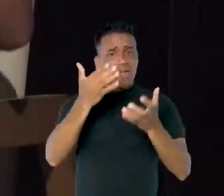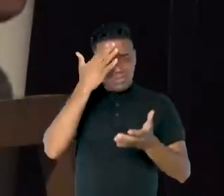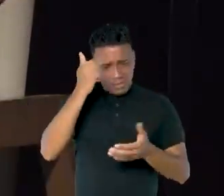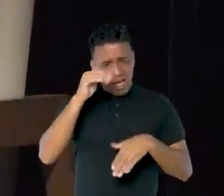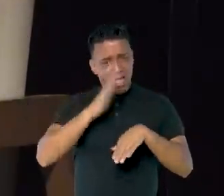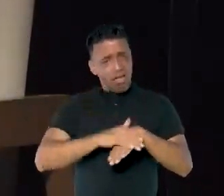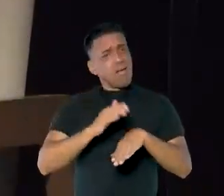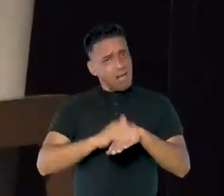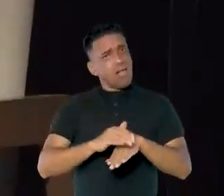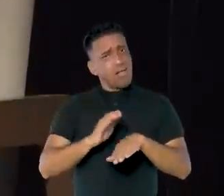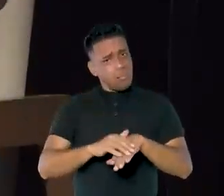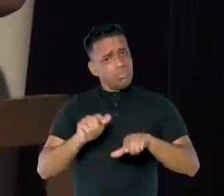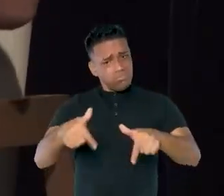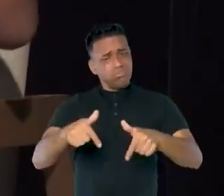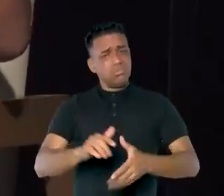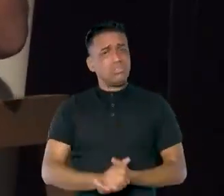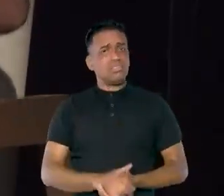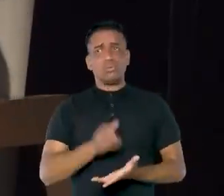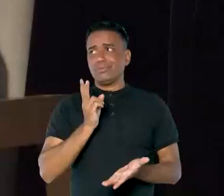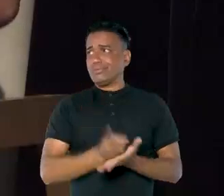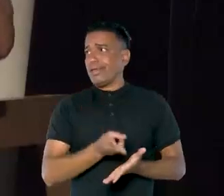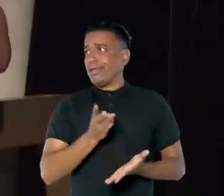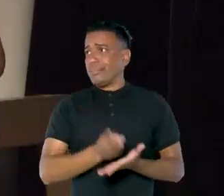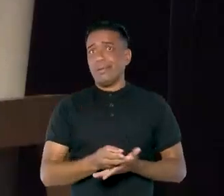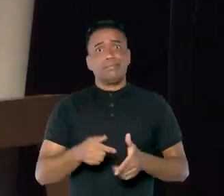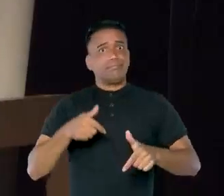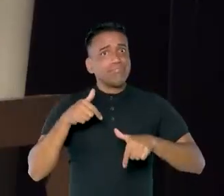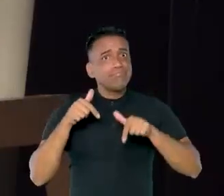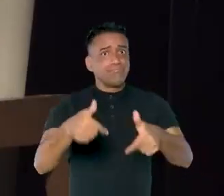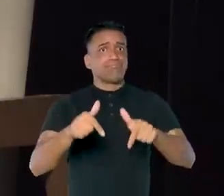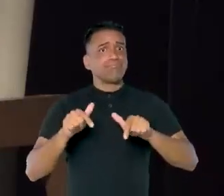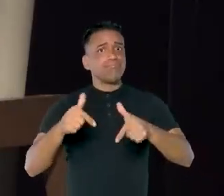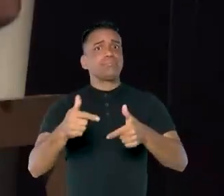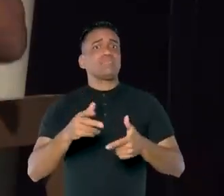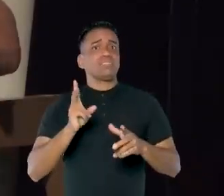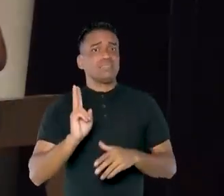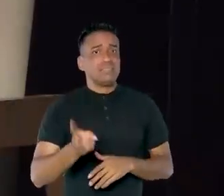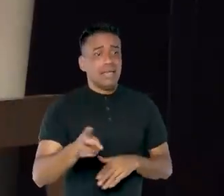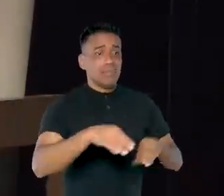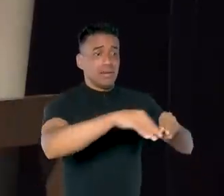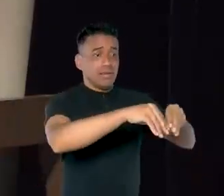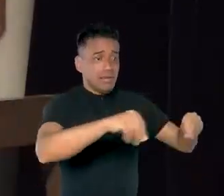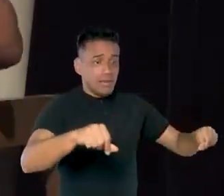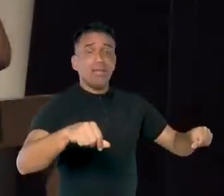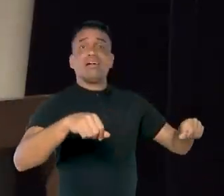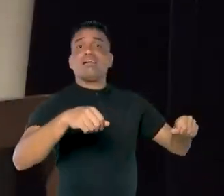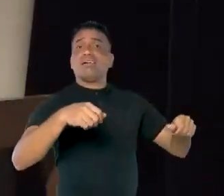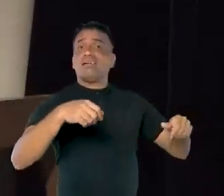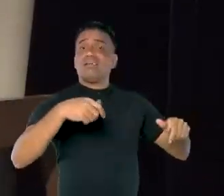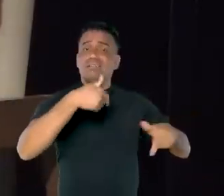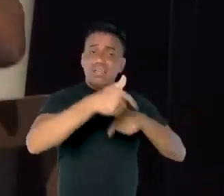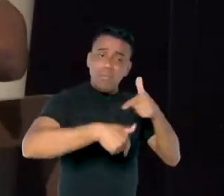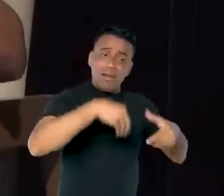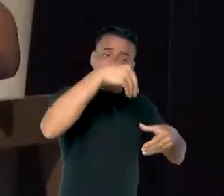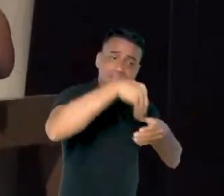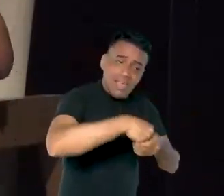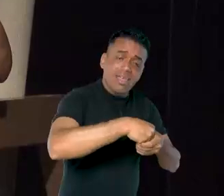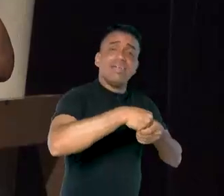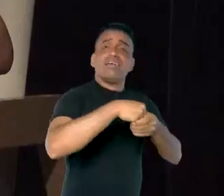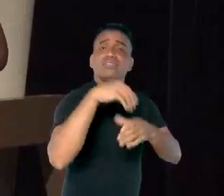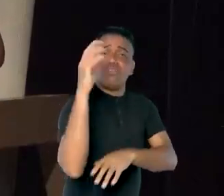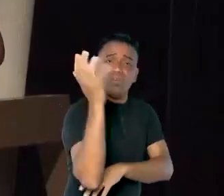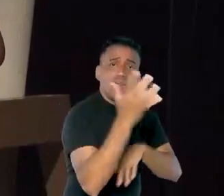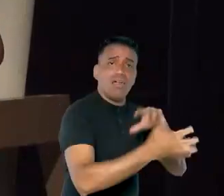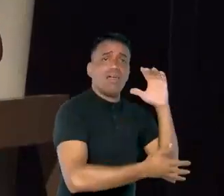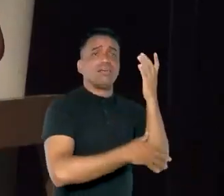fazer. Então, a gente sempre vem fazendo isso. A gente sempre vem manejando a floresta conforme nosso contexto territorial